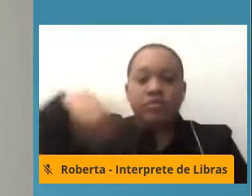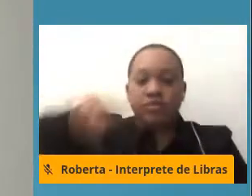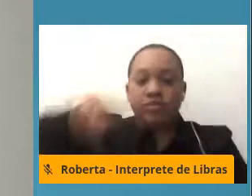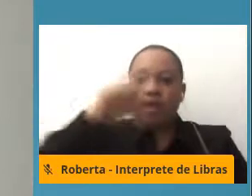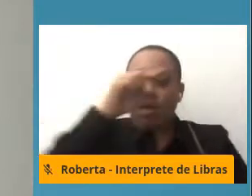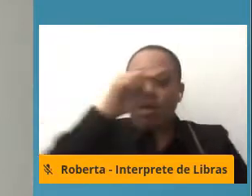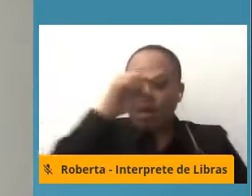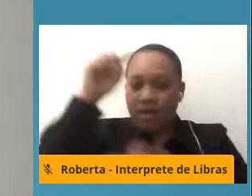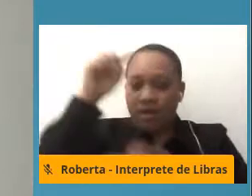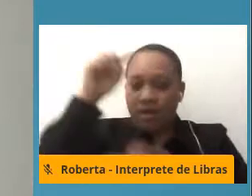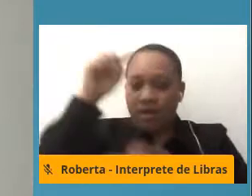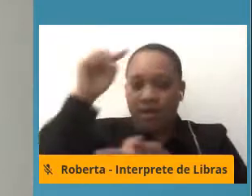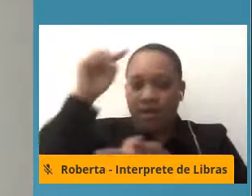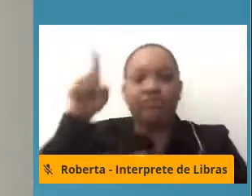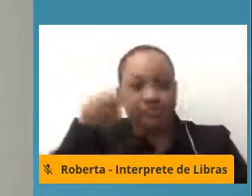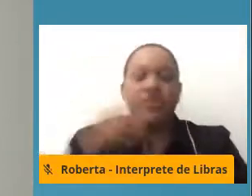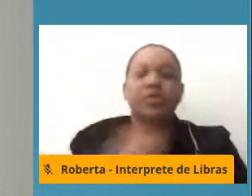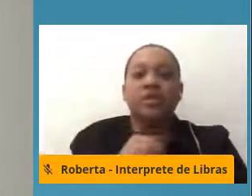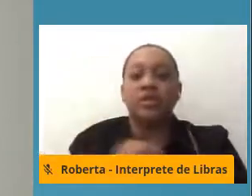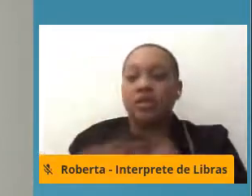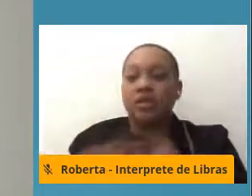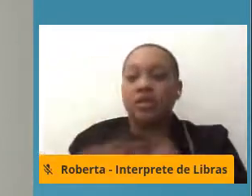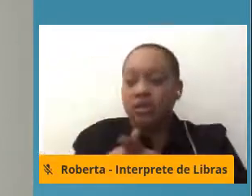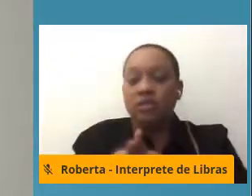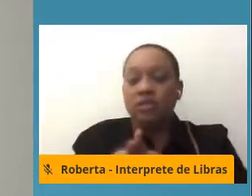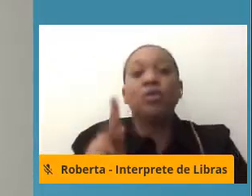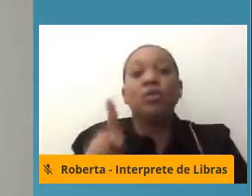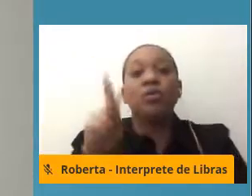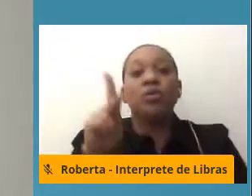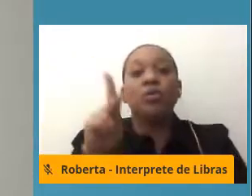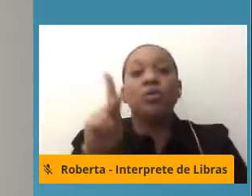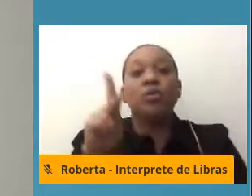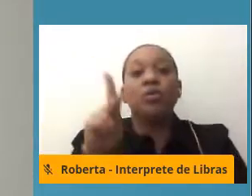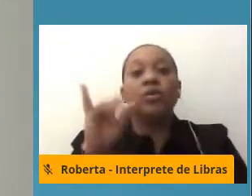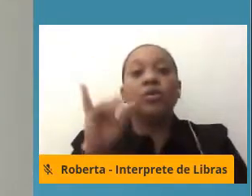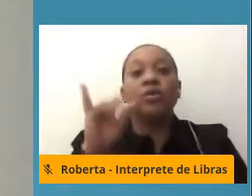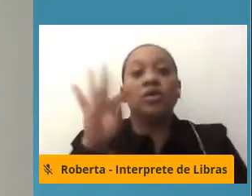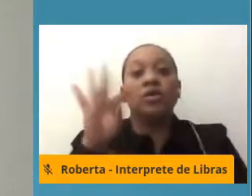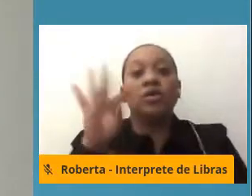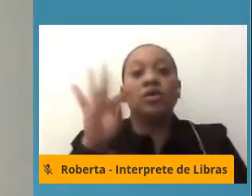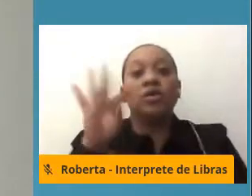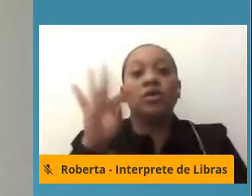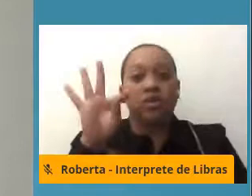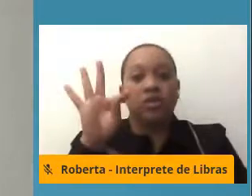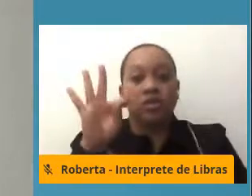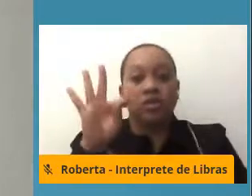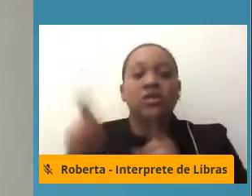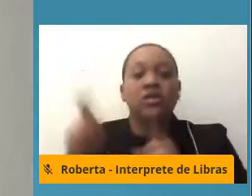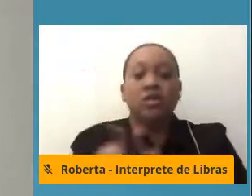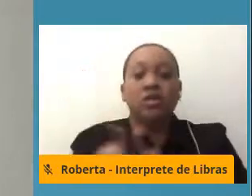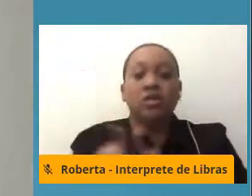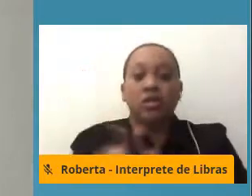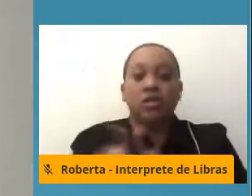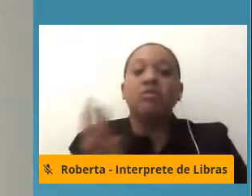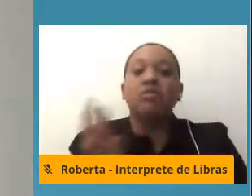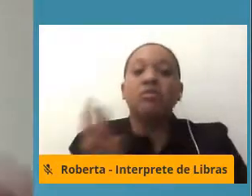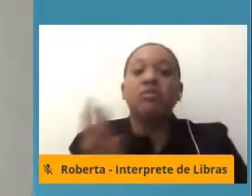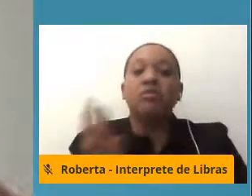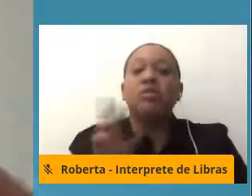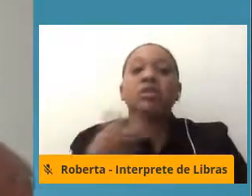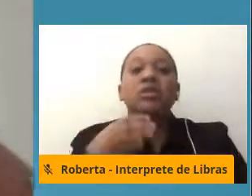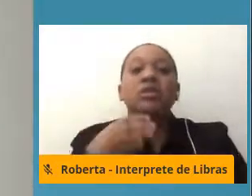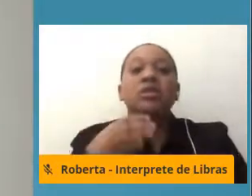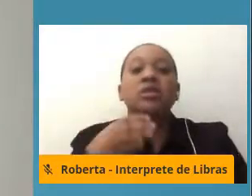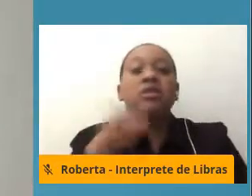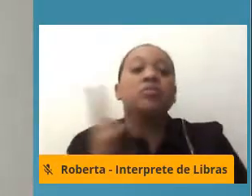um kit do St. Hope's, também com cervejas artesanais, ok? E um